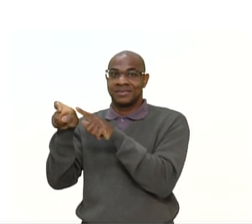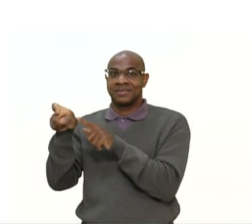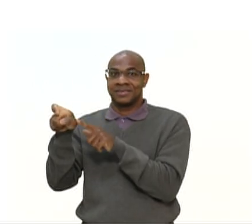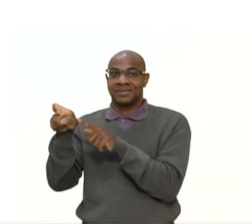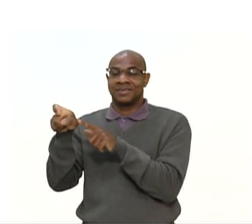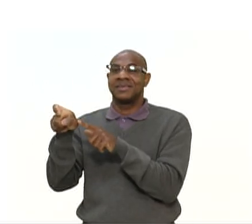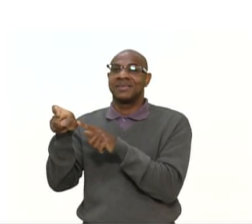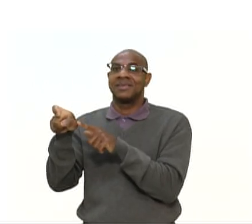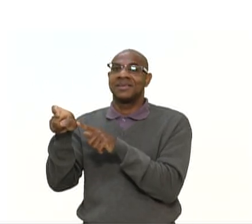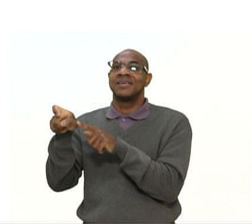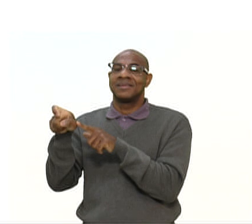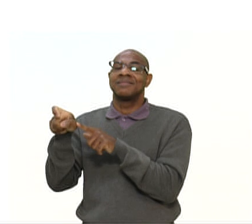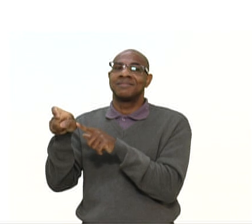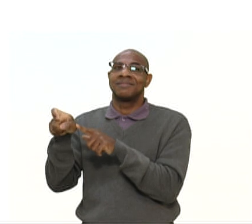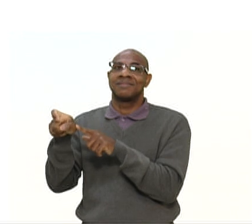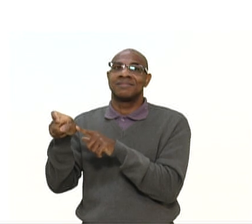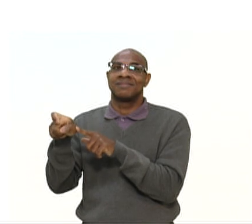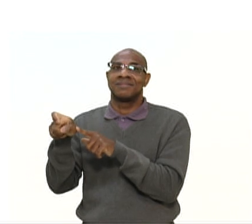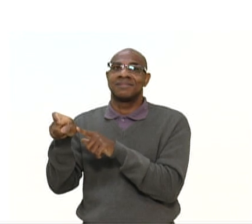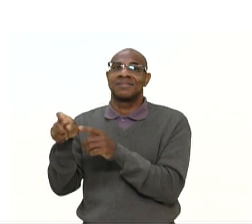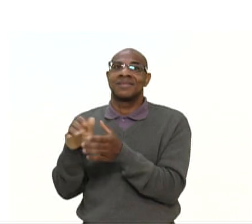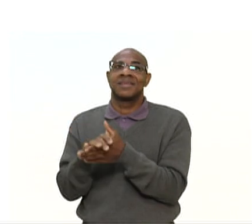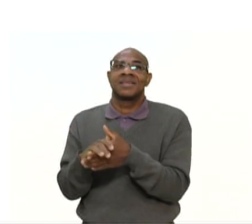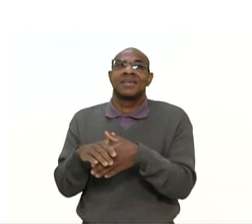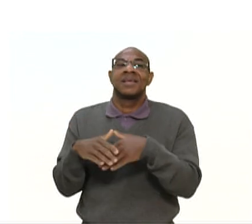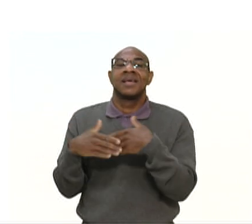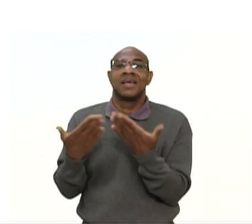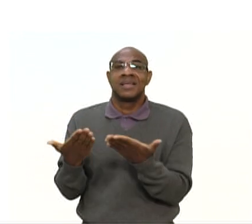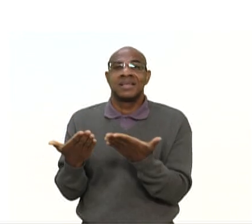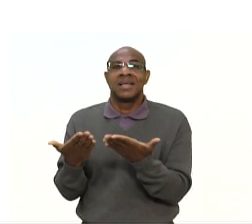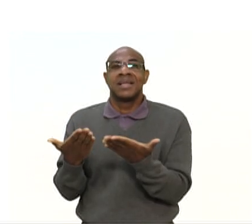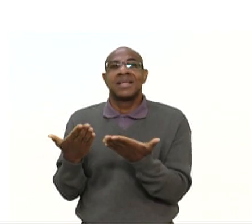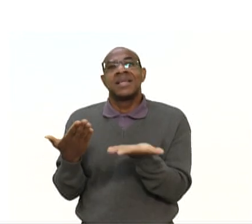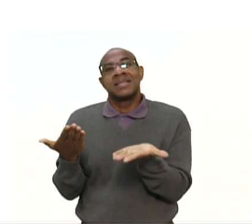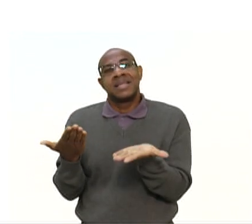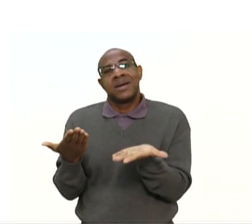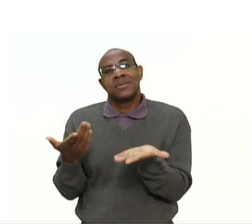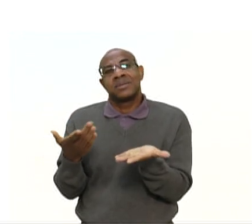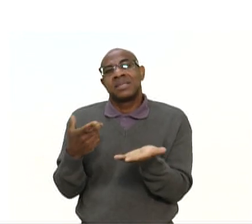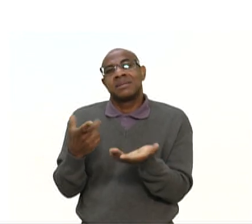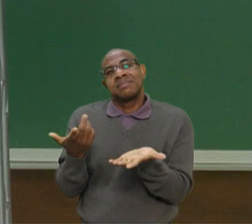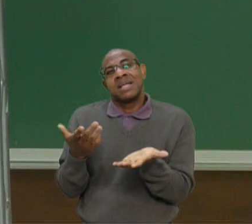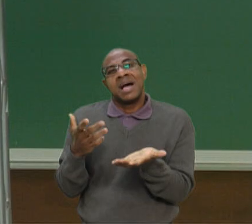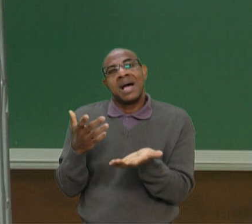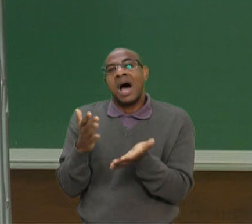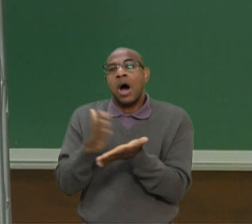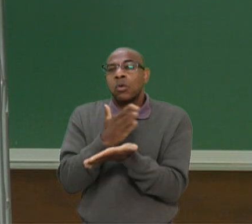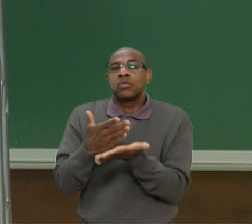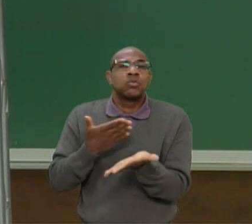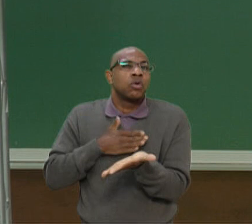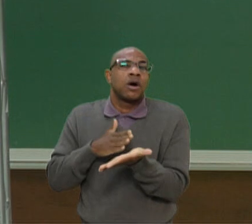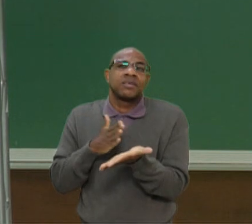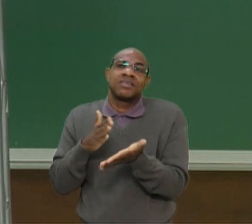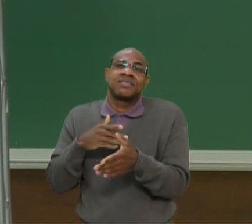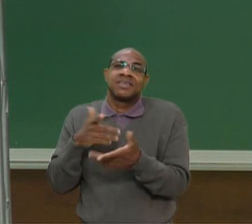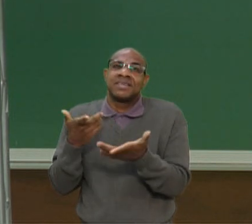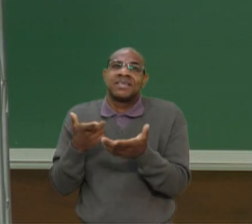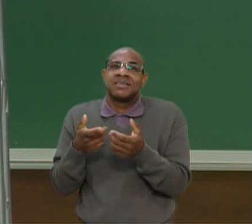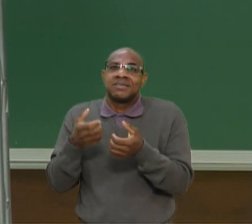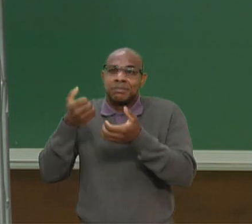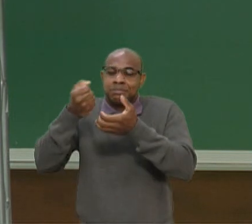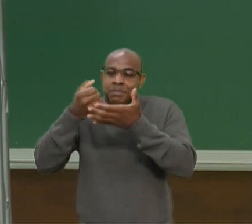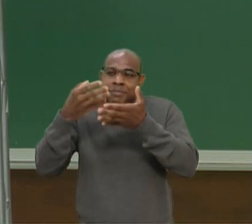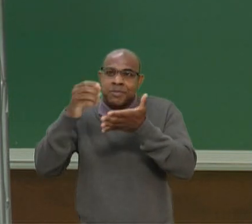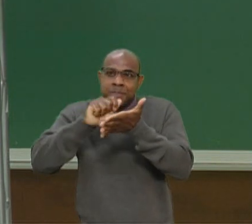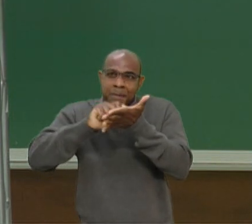não gosta muito de trabalhar com a incógnita no segundo membro. Mas não tem problema, é só passar o 2